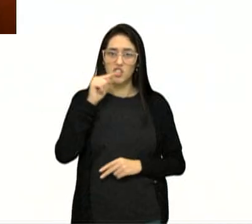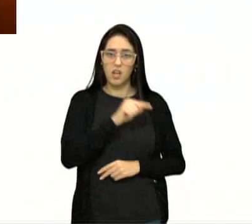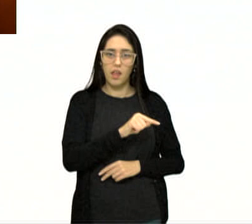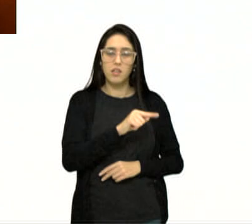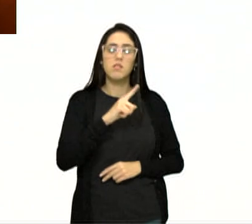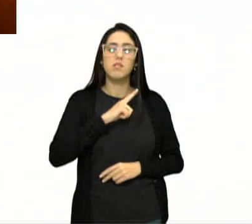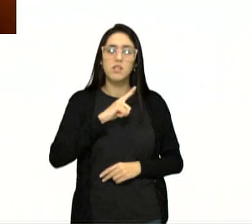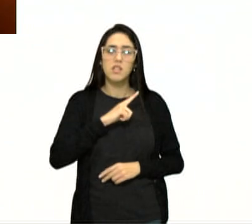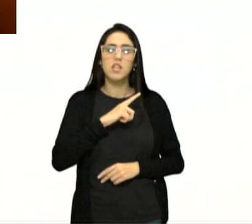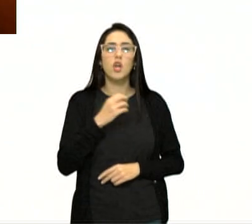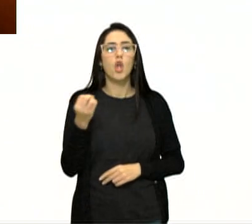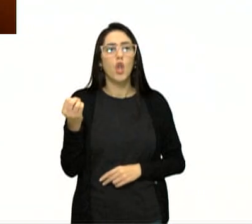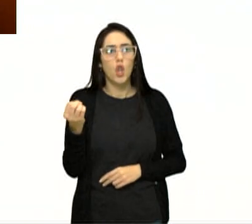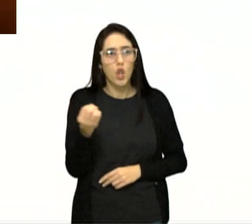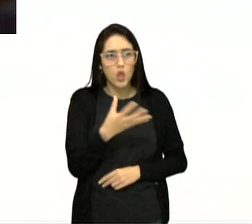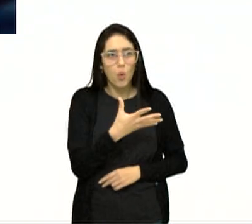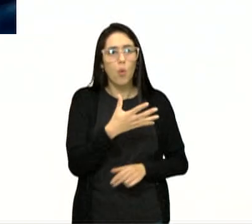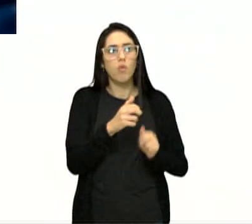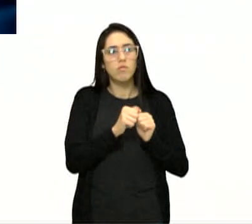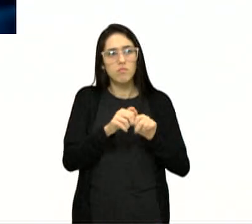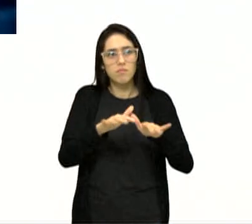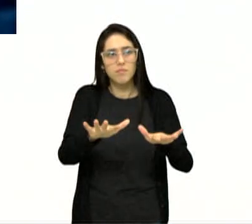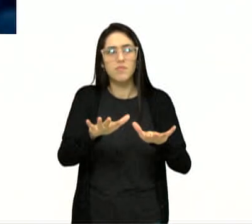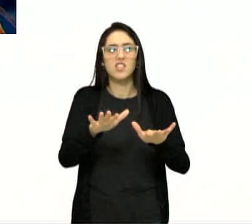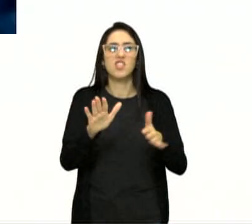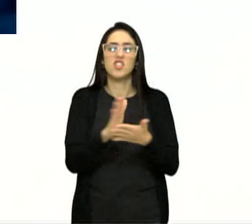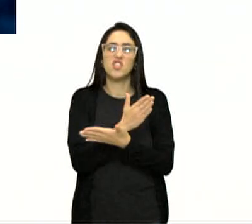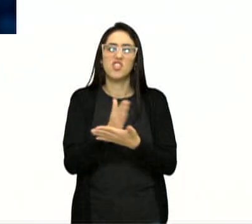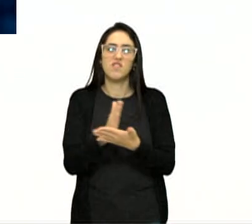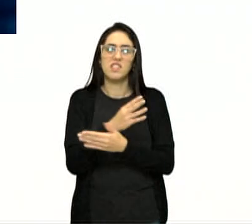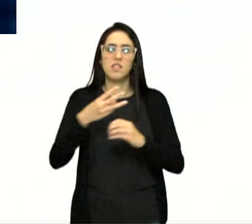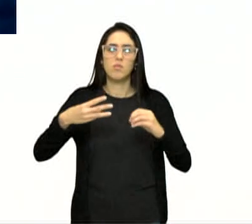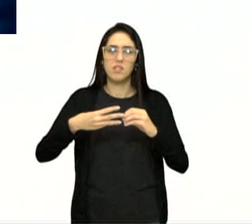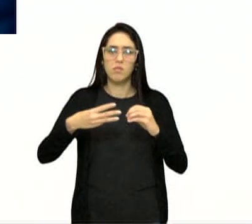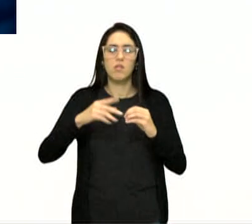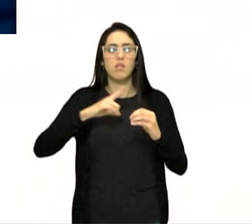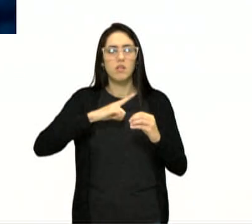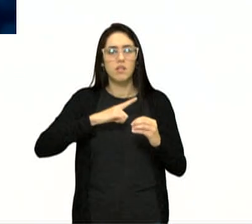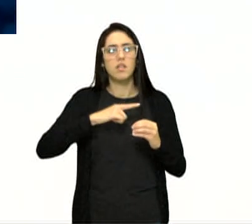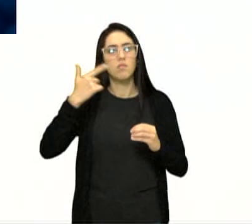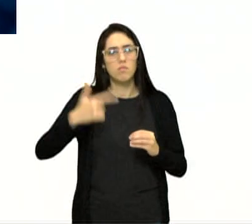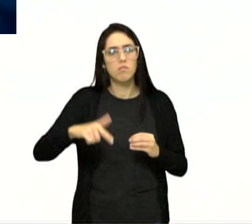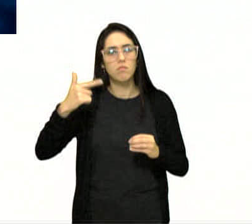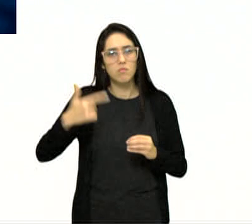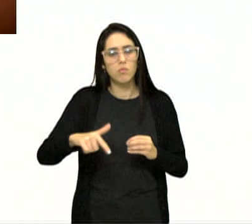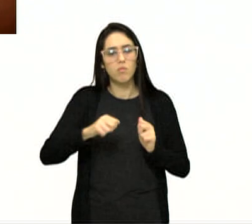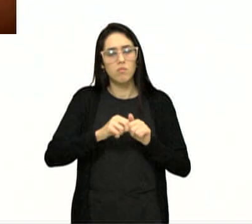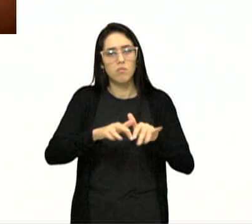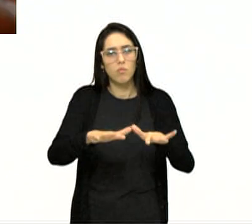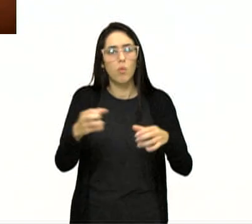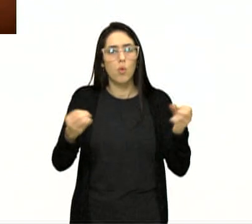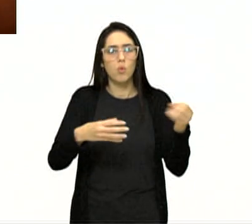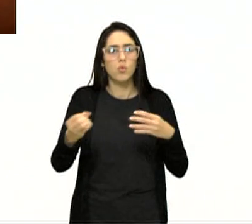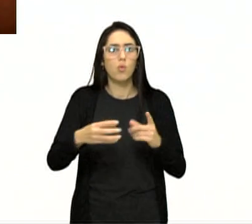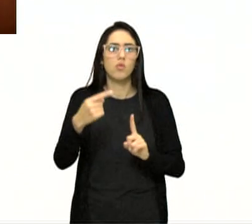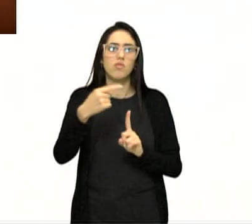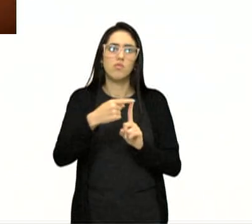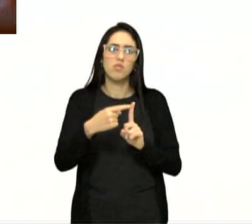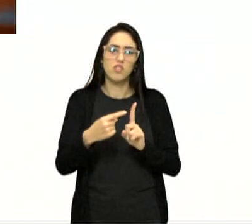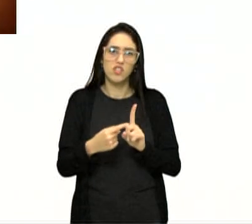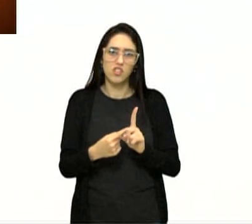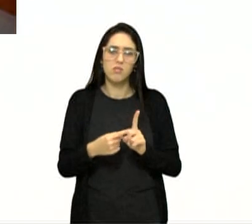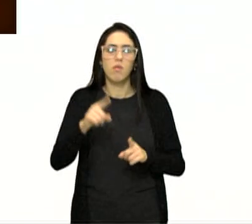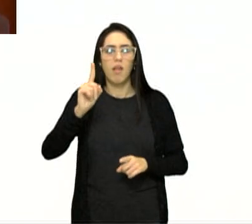a outros por meio de divisões celulares, tá? E aí vai fazendo cópias dele mesmo, produzindo brotos, produzindo outras estruturas que